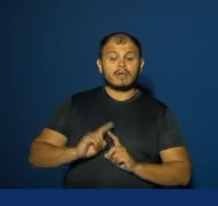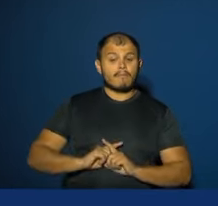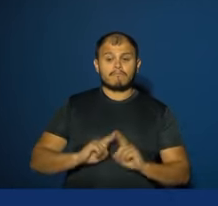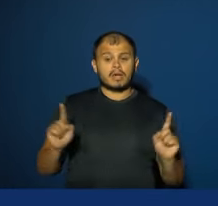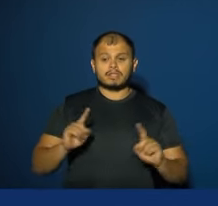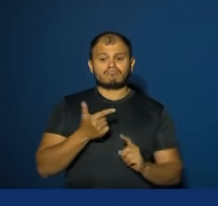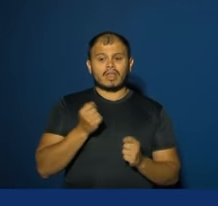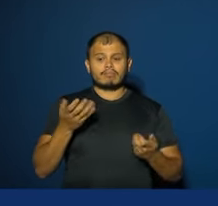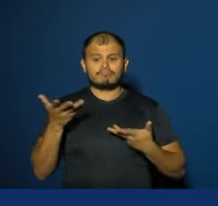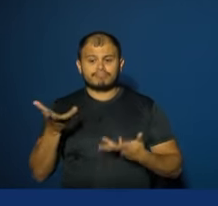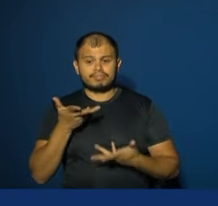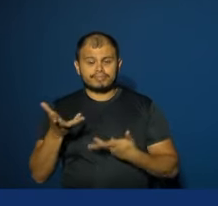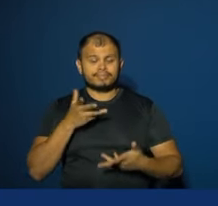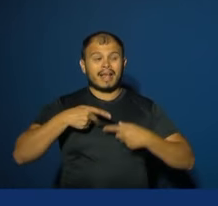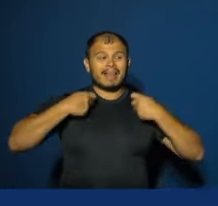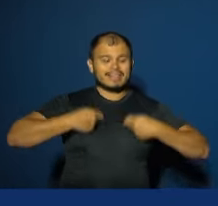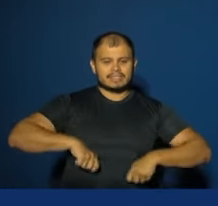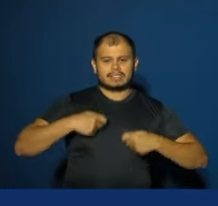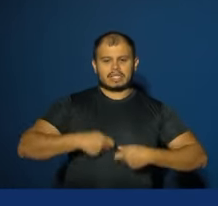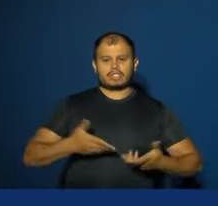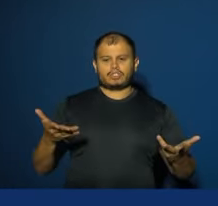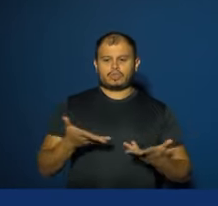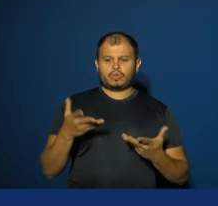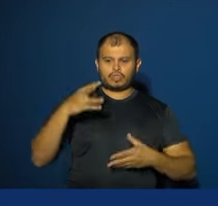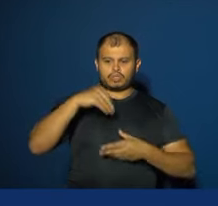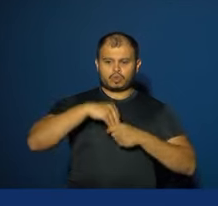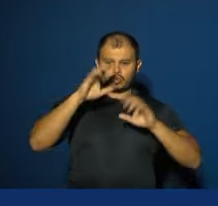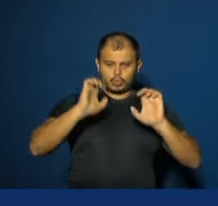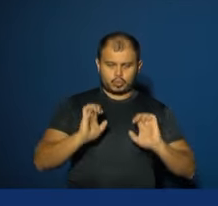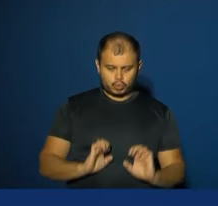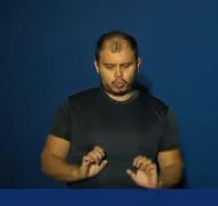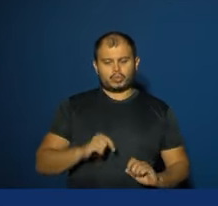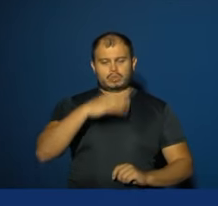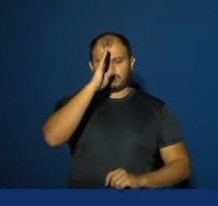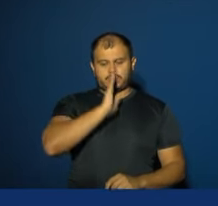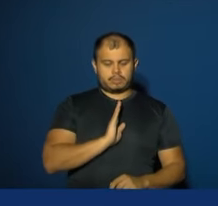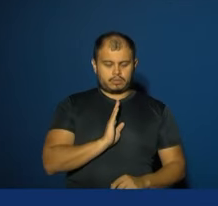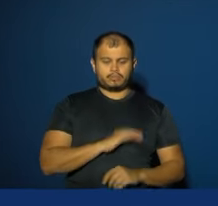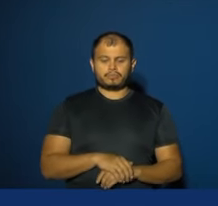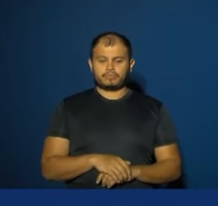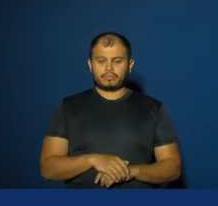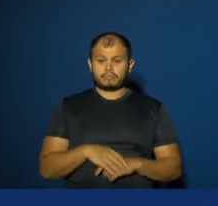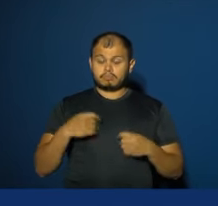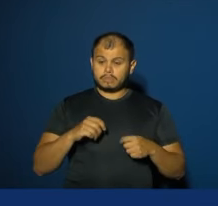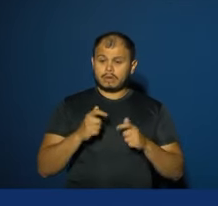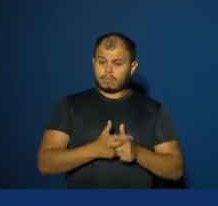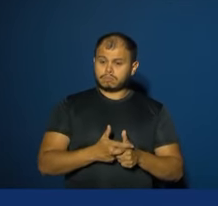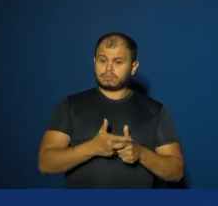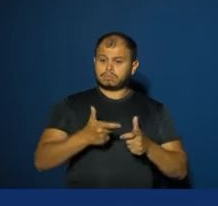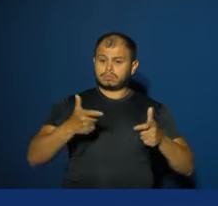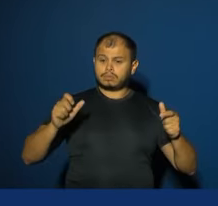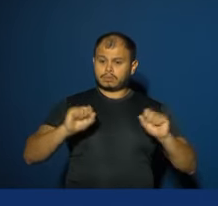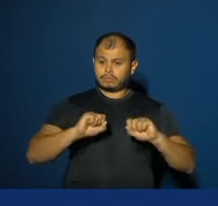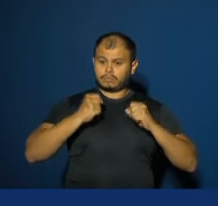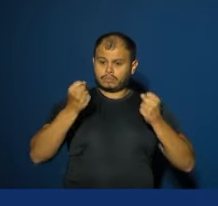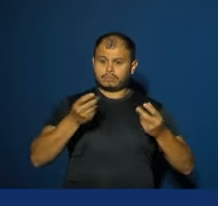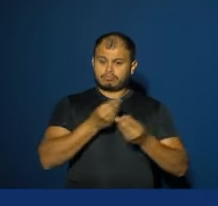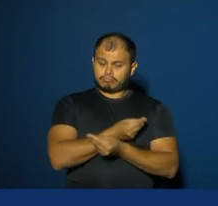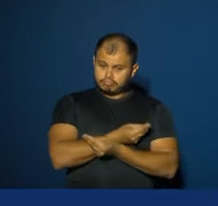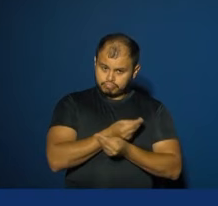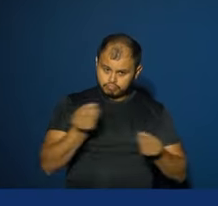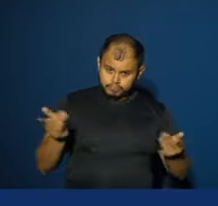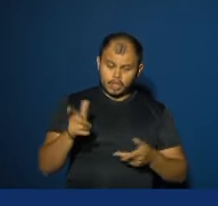isso não dialoga com a necessidade da infraestrutura Nacional a gente precisa ampliar o esforço a fim de oferecer ganhos